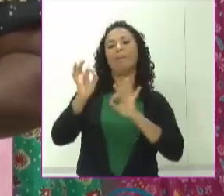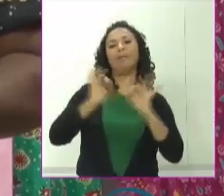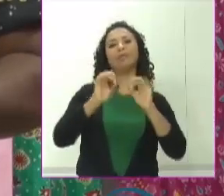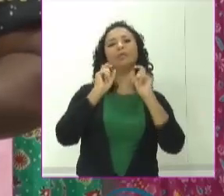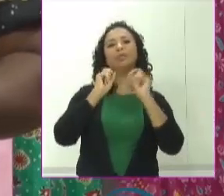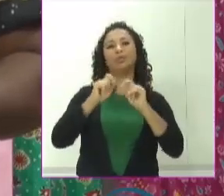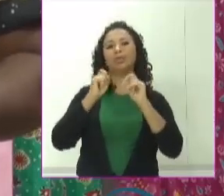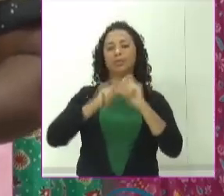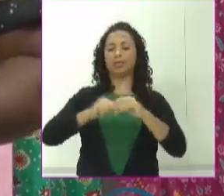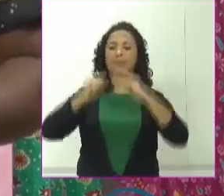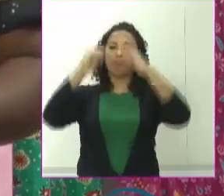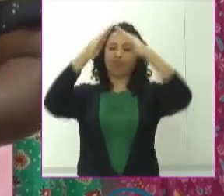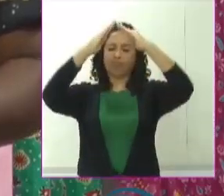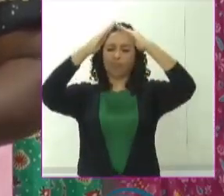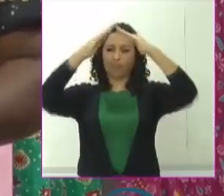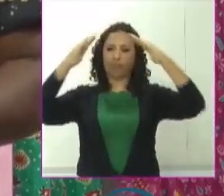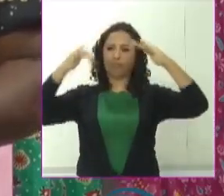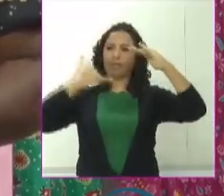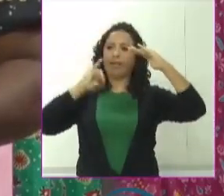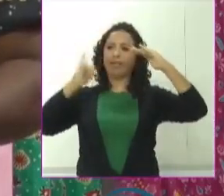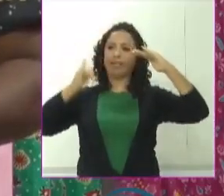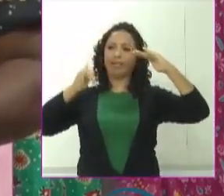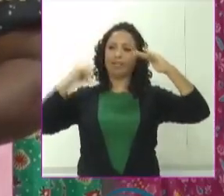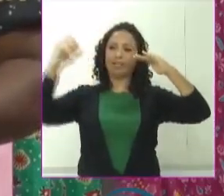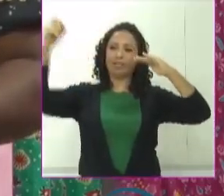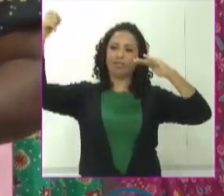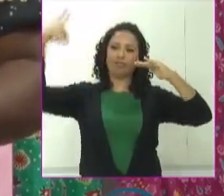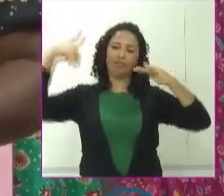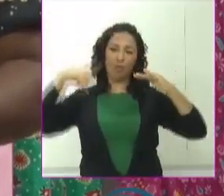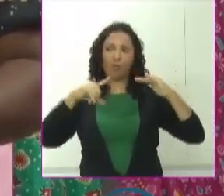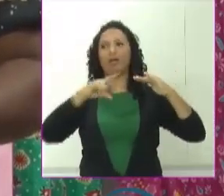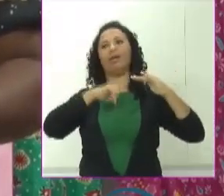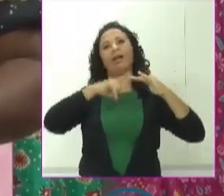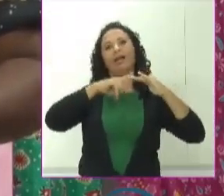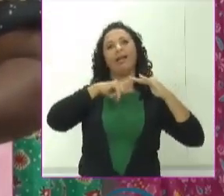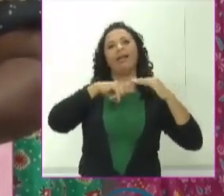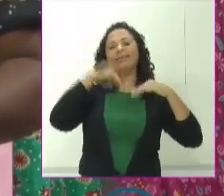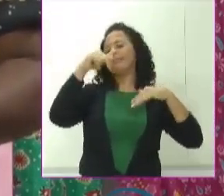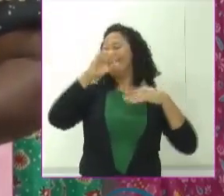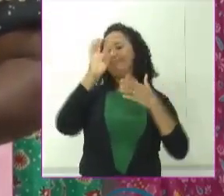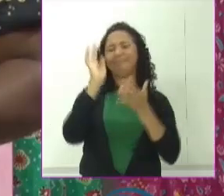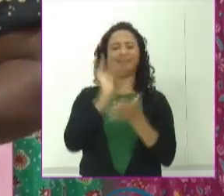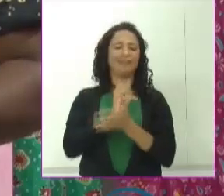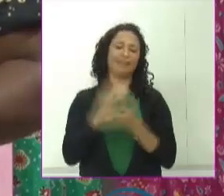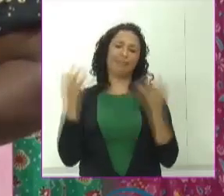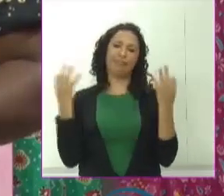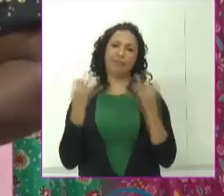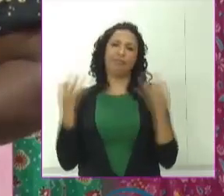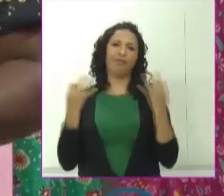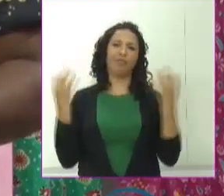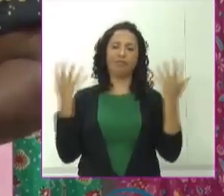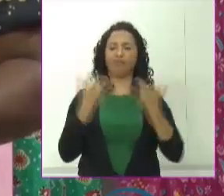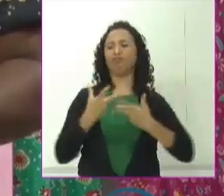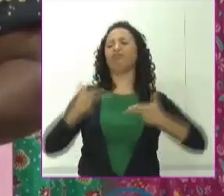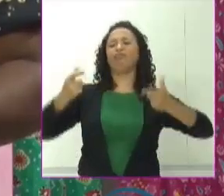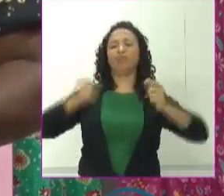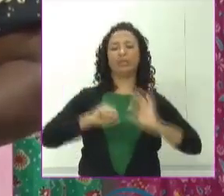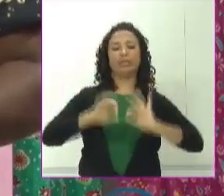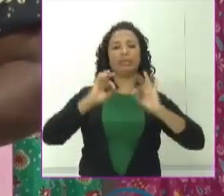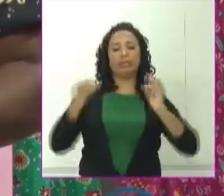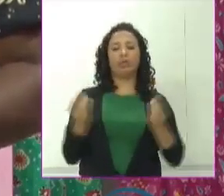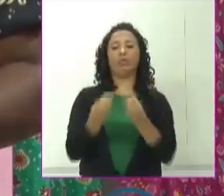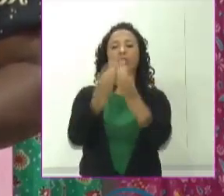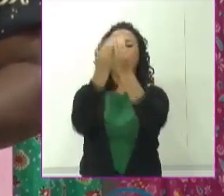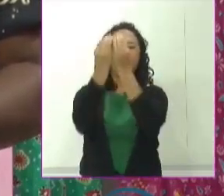a usina de energia solar no Yacht Club de Teresina. O Yacht é, indiscutivelmente, o grande clube da cidade de